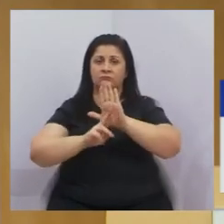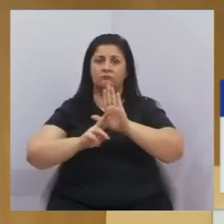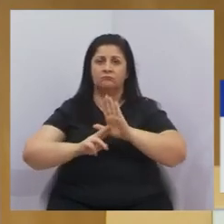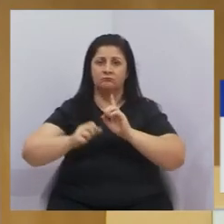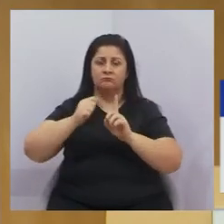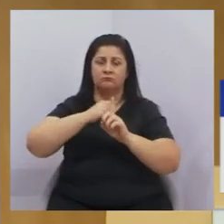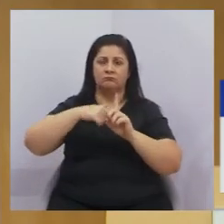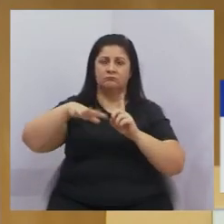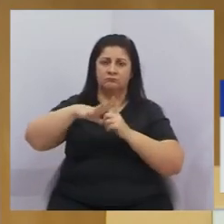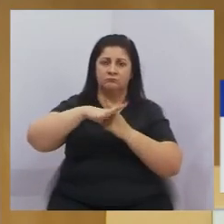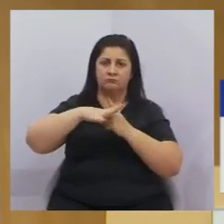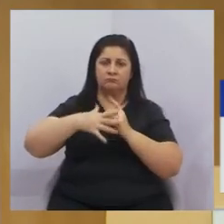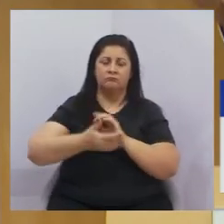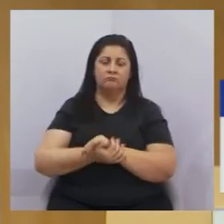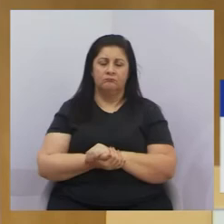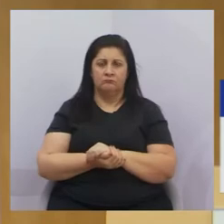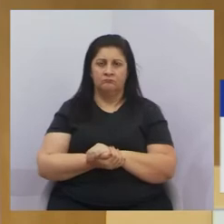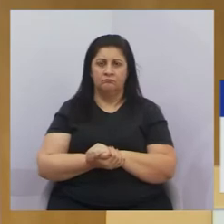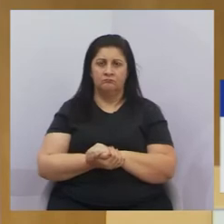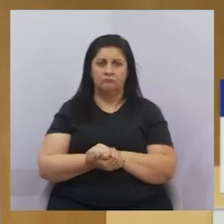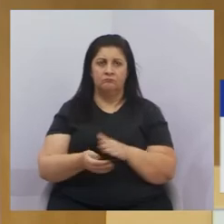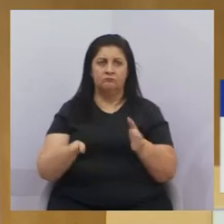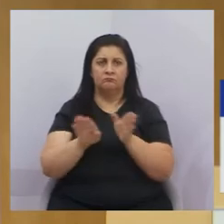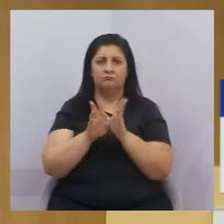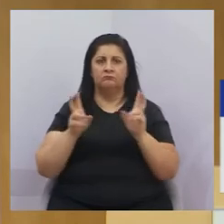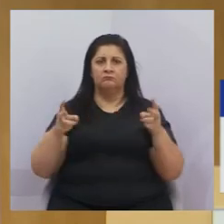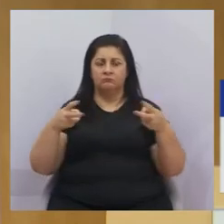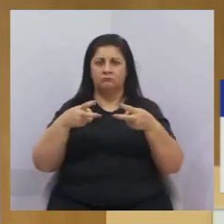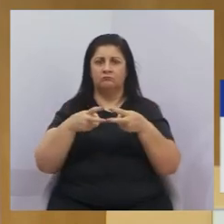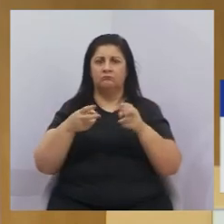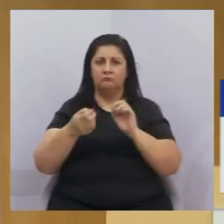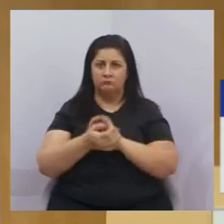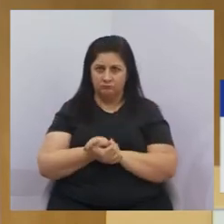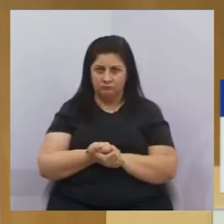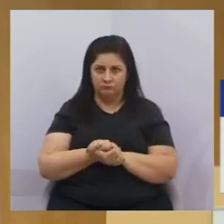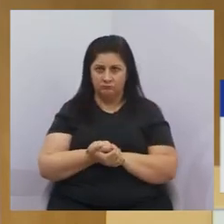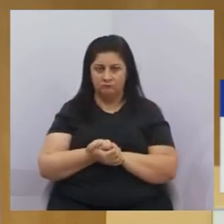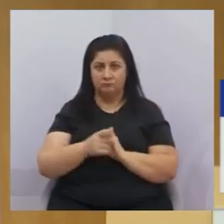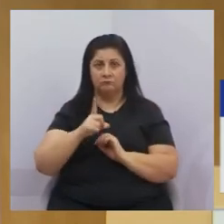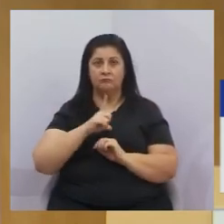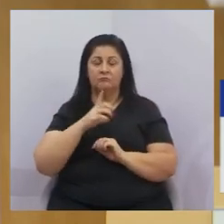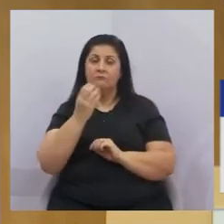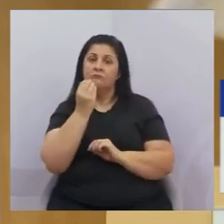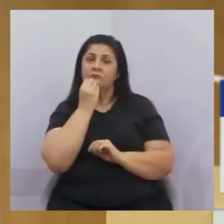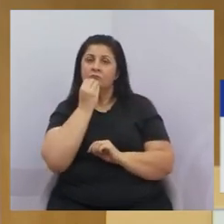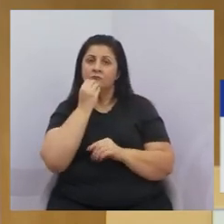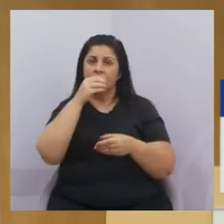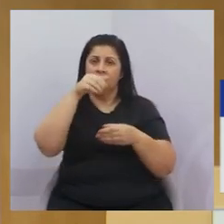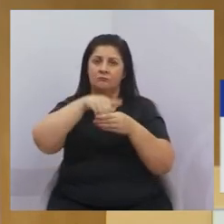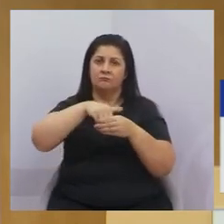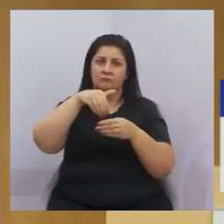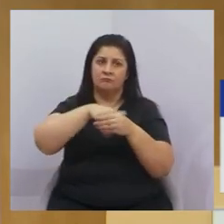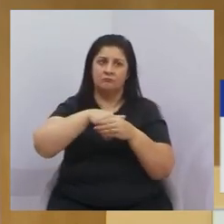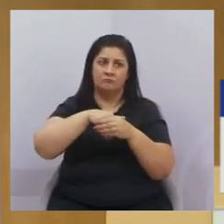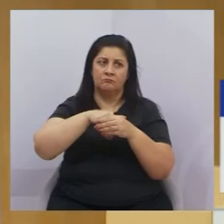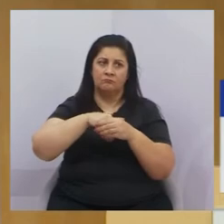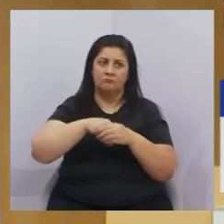a população. E aí você chega numa casa de leis dessa. Quando você tem a oportunidade de votar aqui